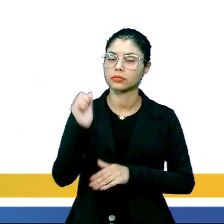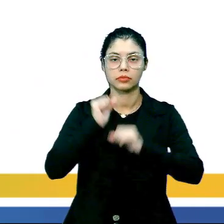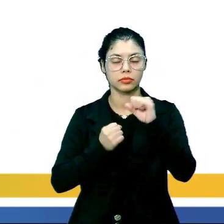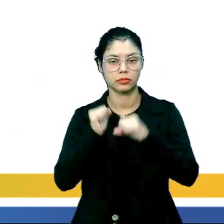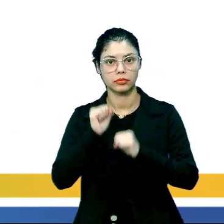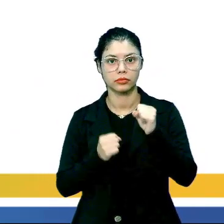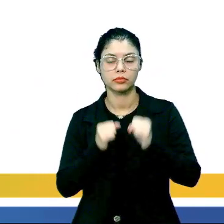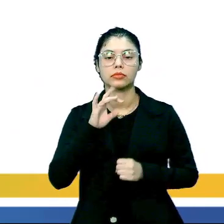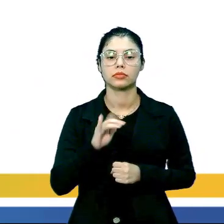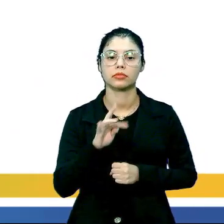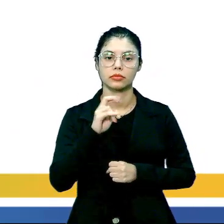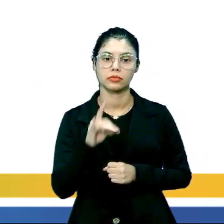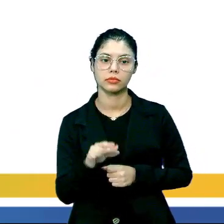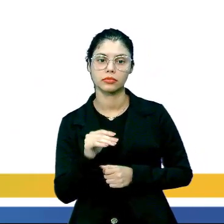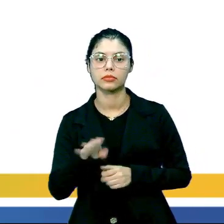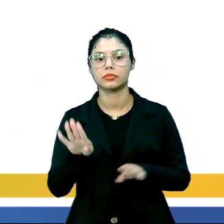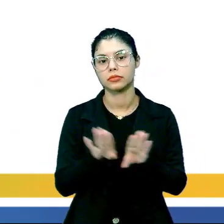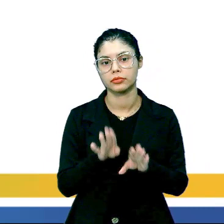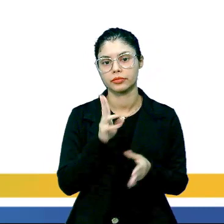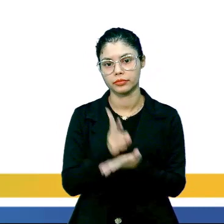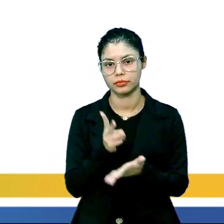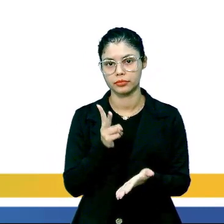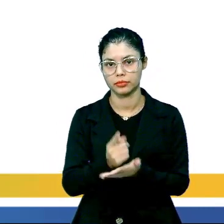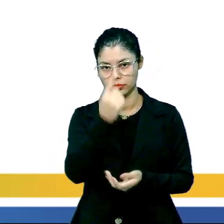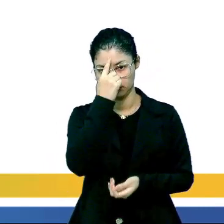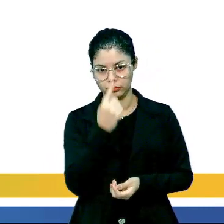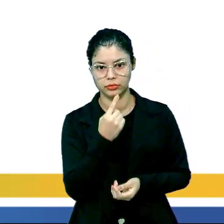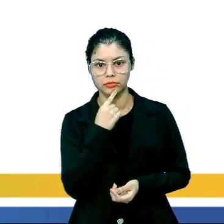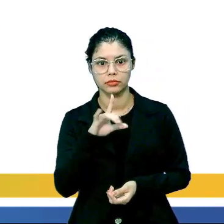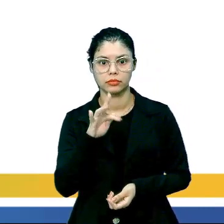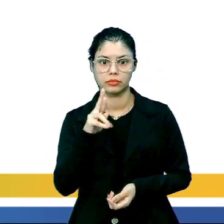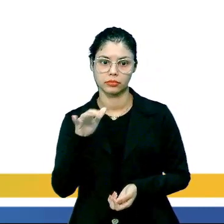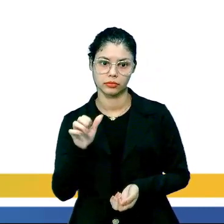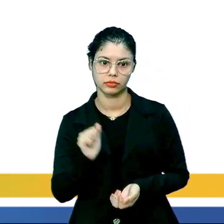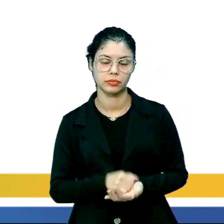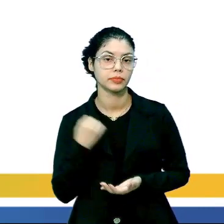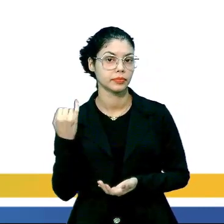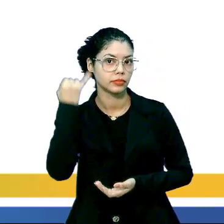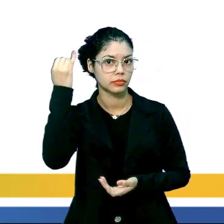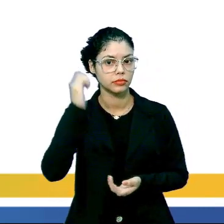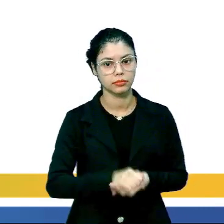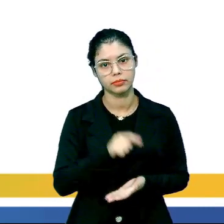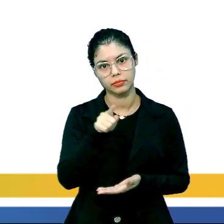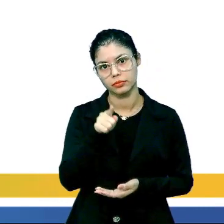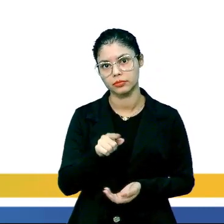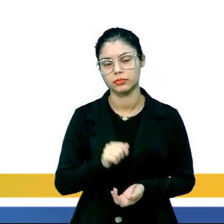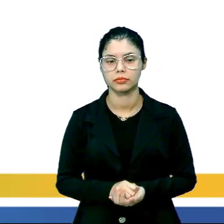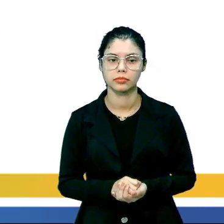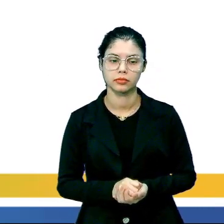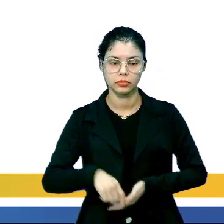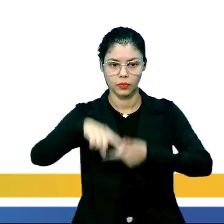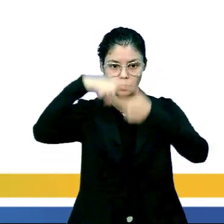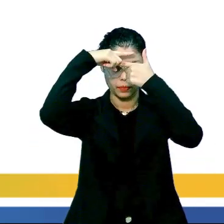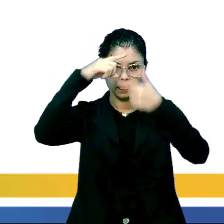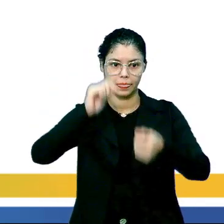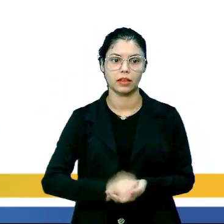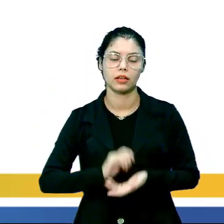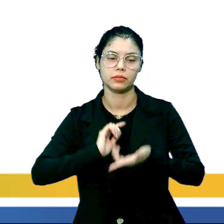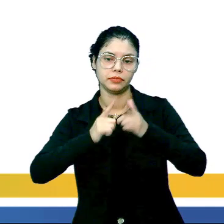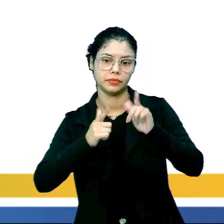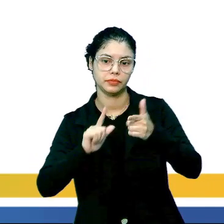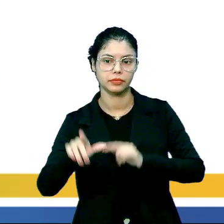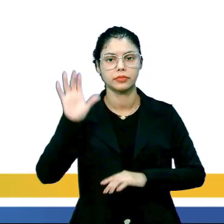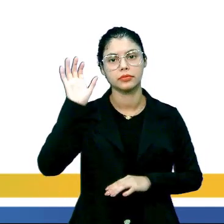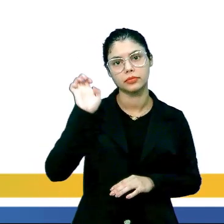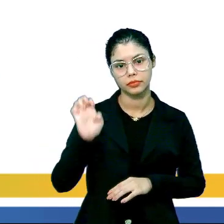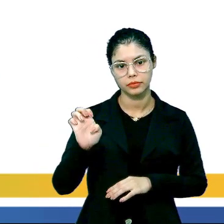indústria cultural e nem elogia cenas e clichês, principalmente esses que alienam. Então, nós vamos